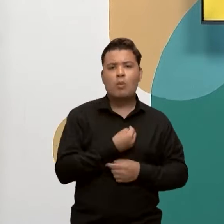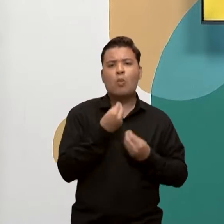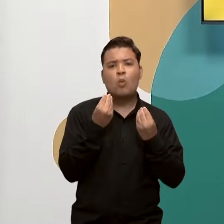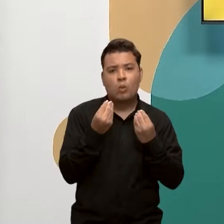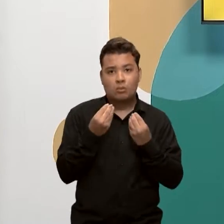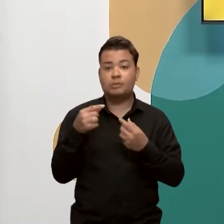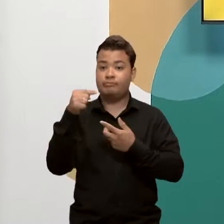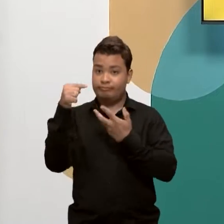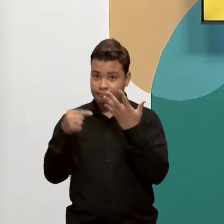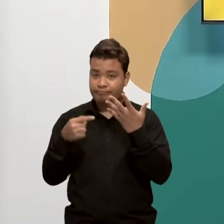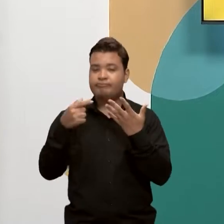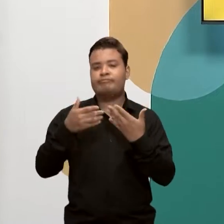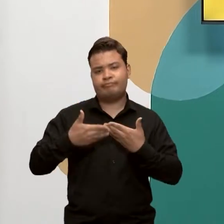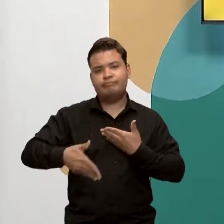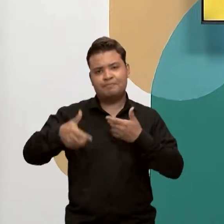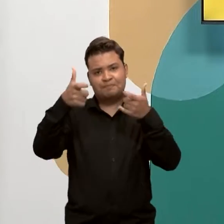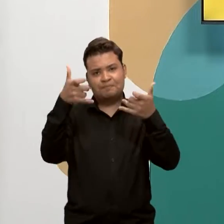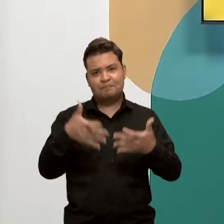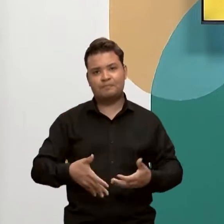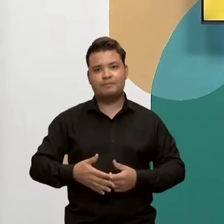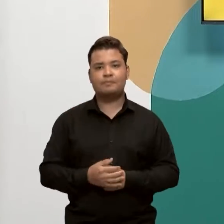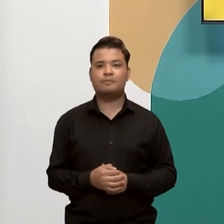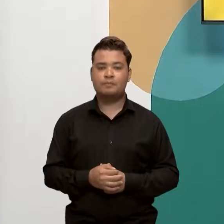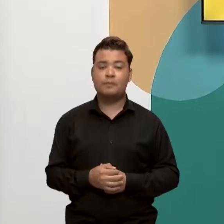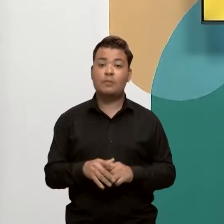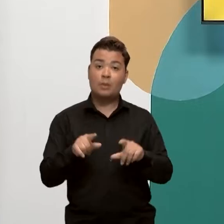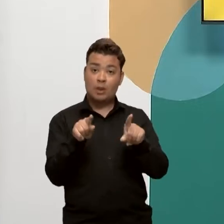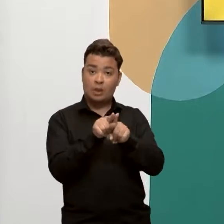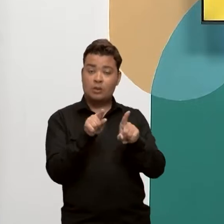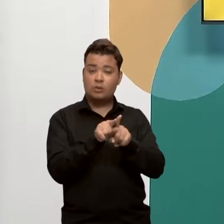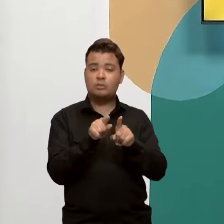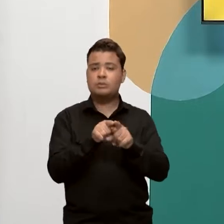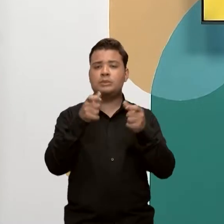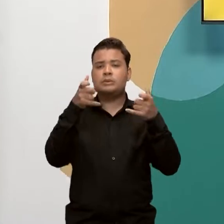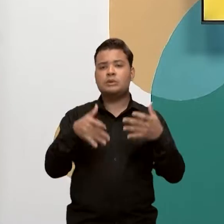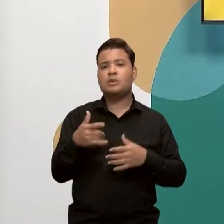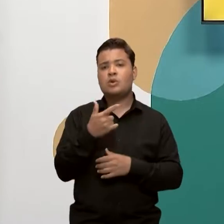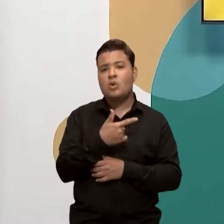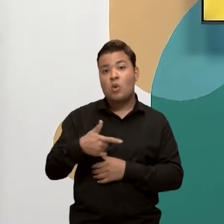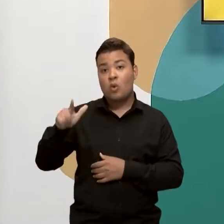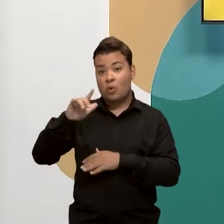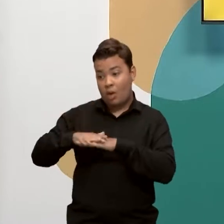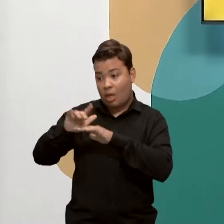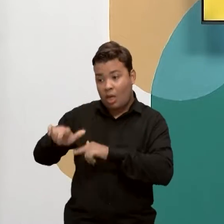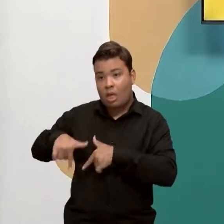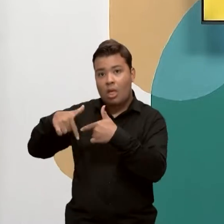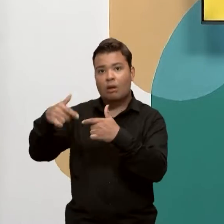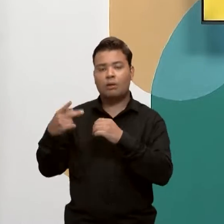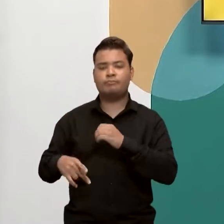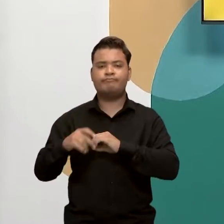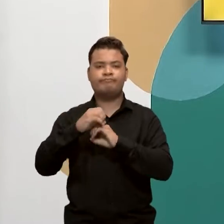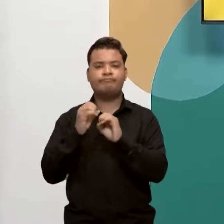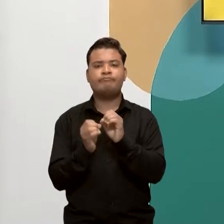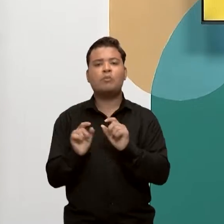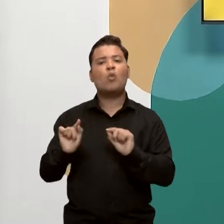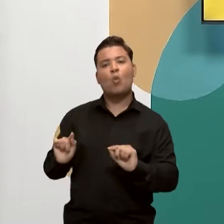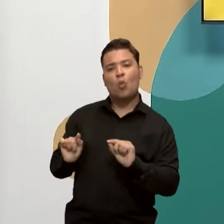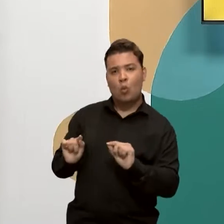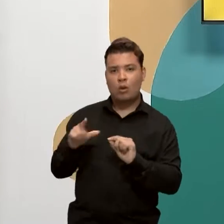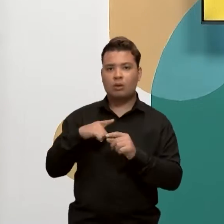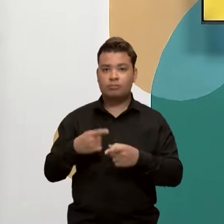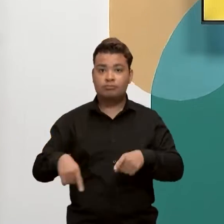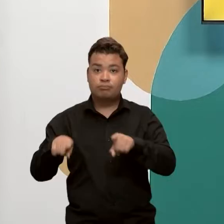ação no programa de hoje. Nós também vamos falar sobre outra ação da Universidade Federal de Goiás, essa junto